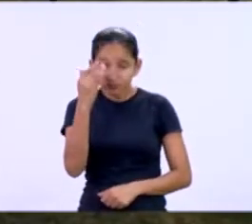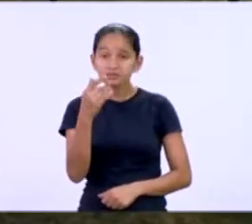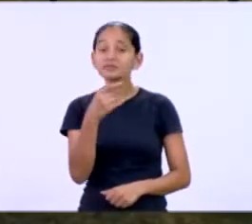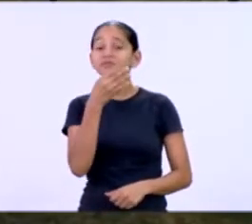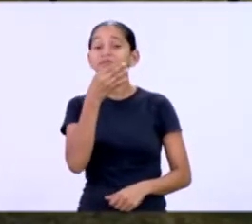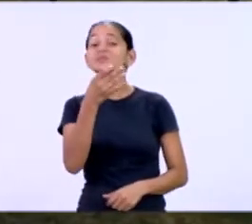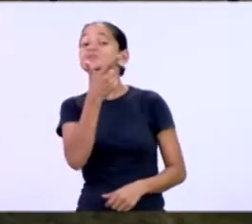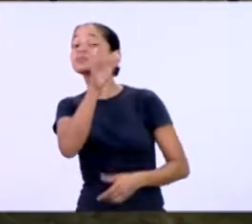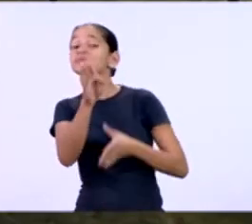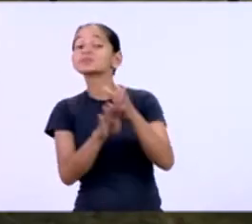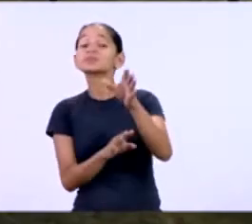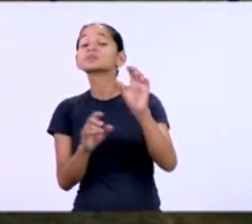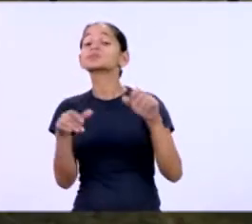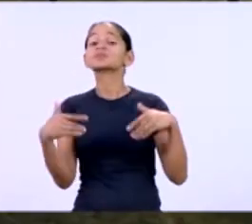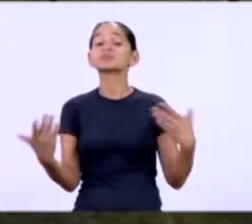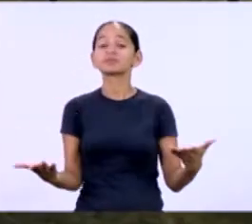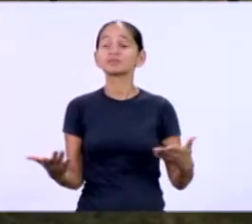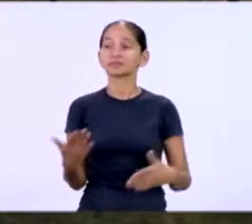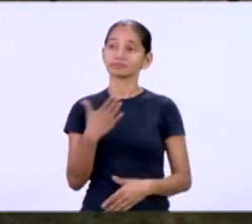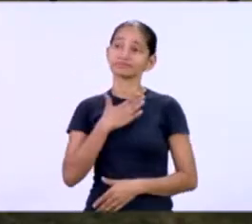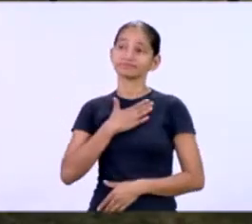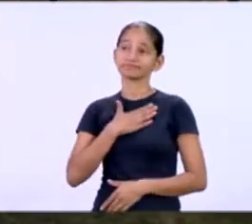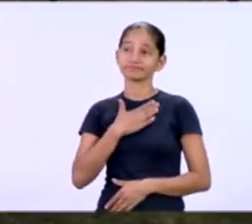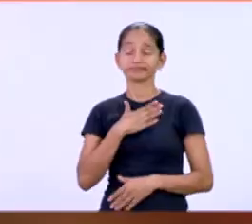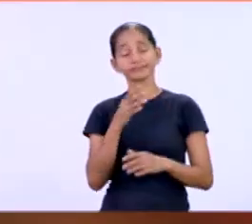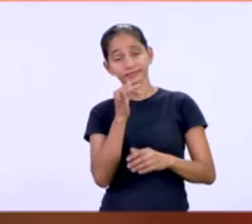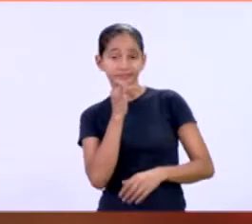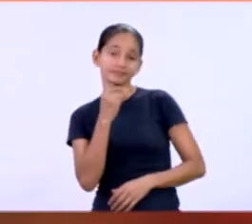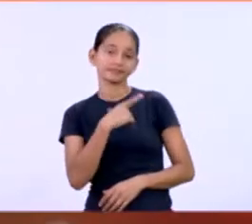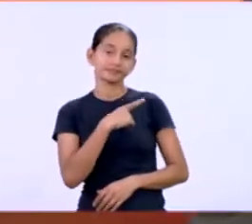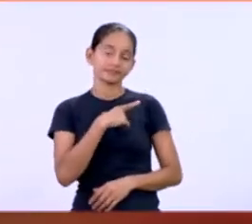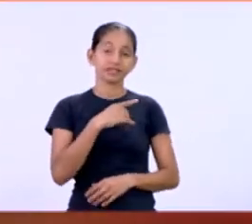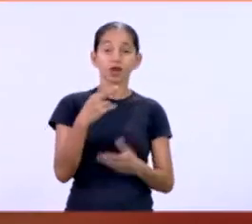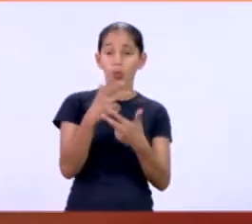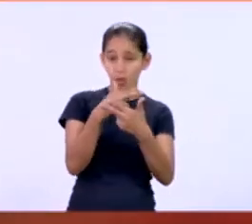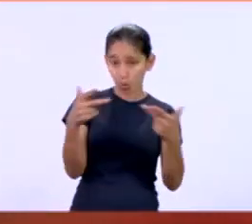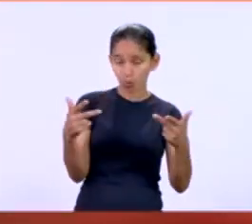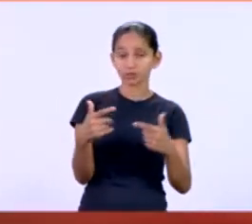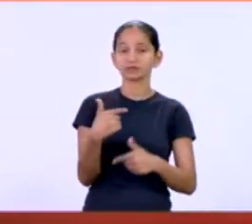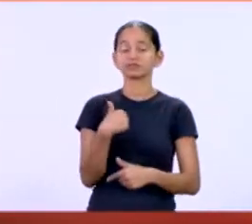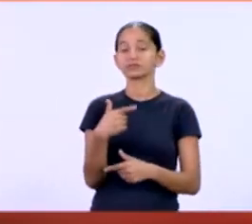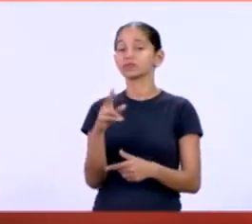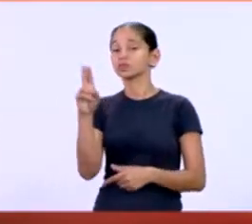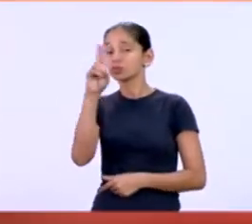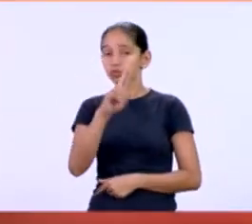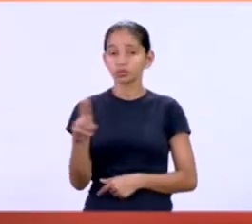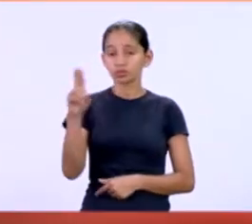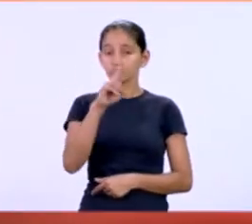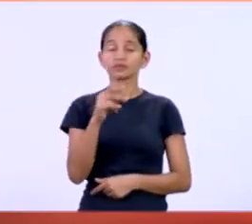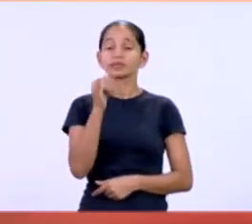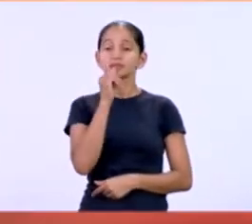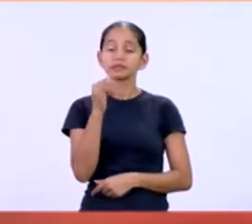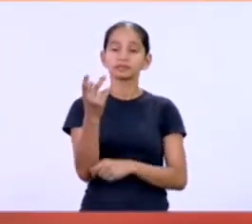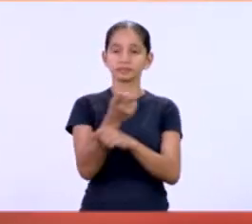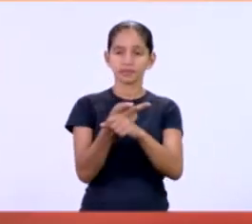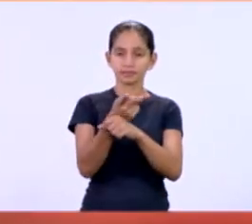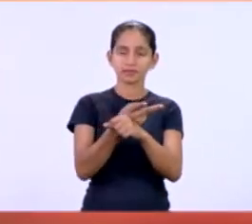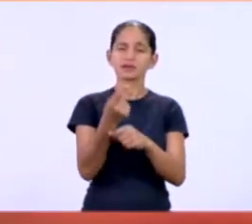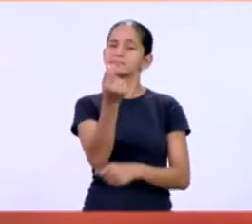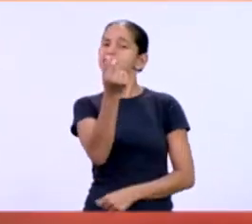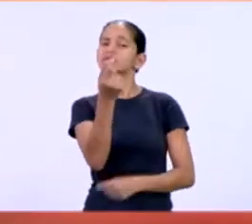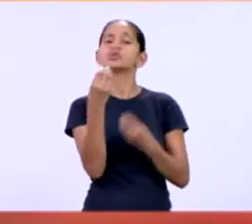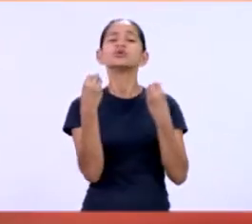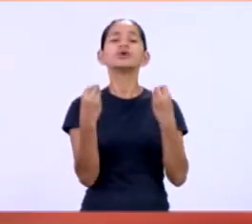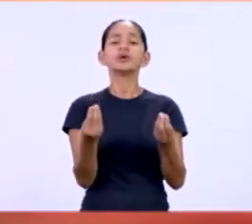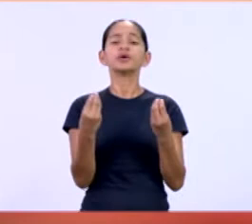uma dica pra gente também? Então, dica bacana referente a aplicativos. Uso um pouco também daquela questão de buscar um preço melhor, mas